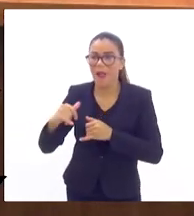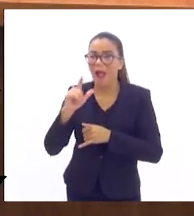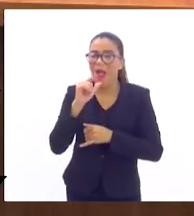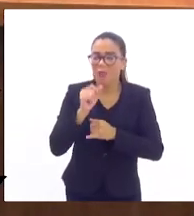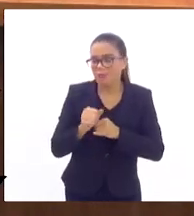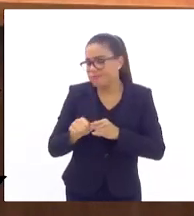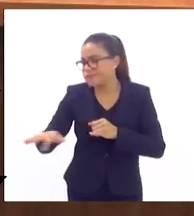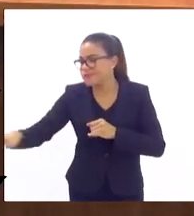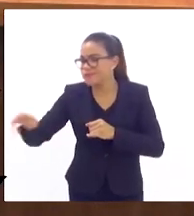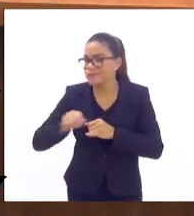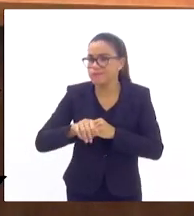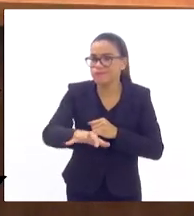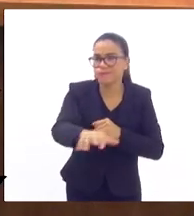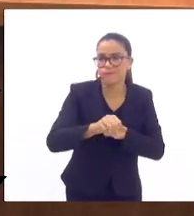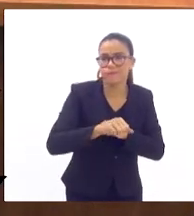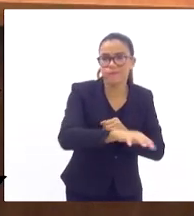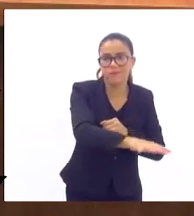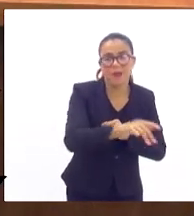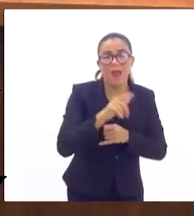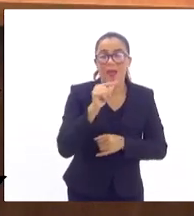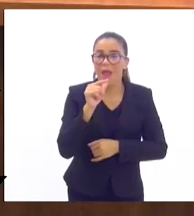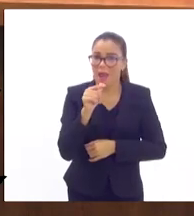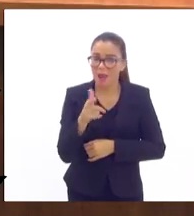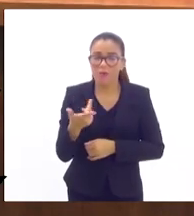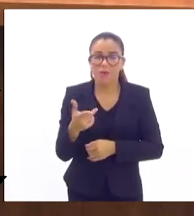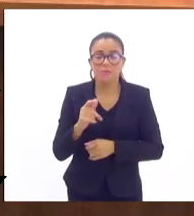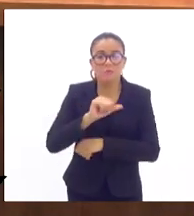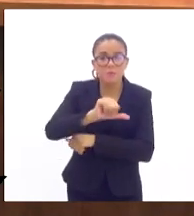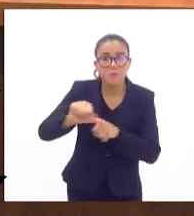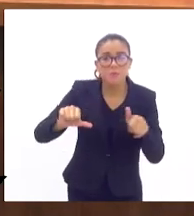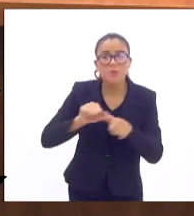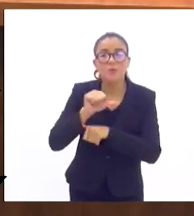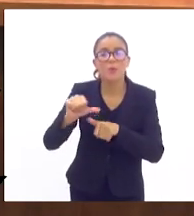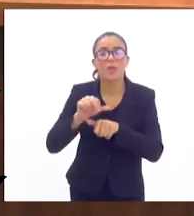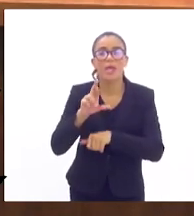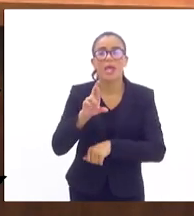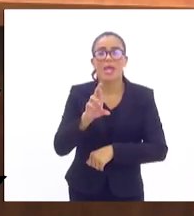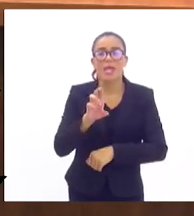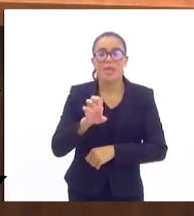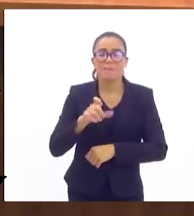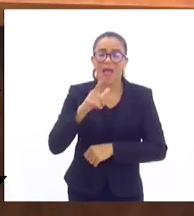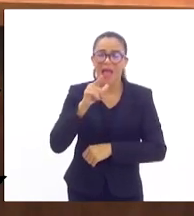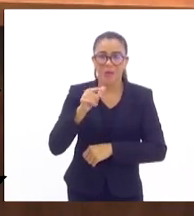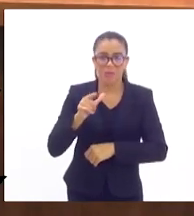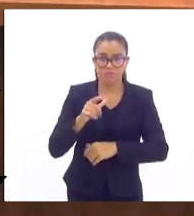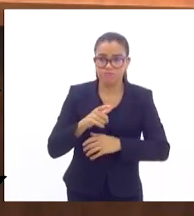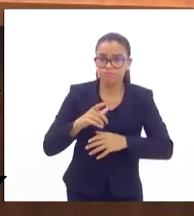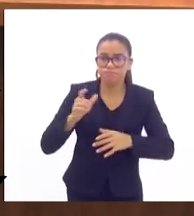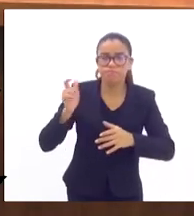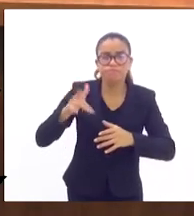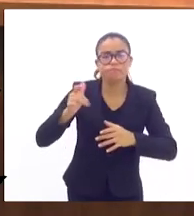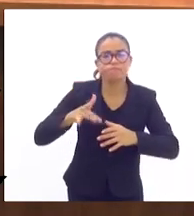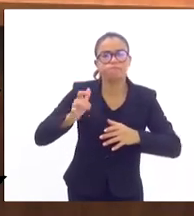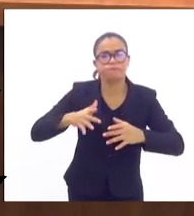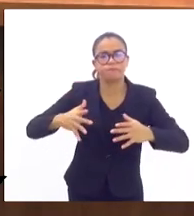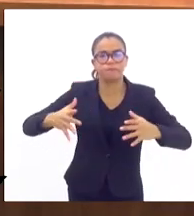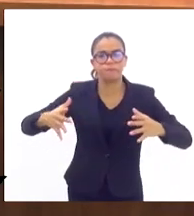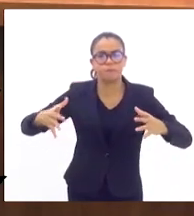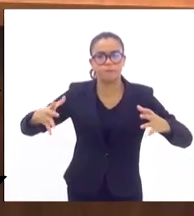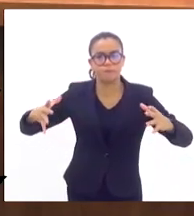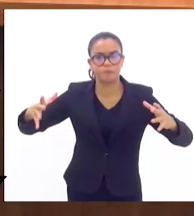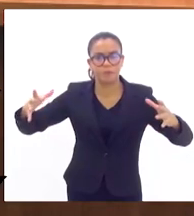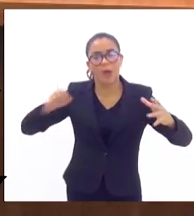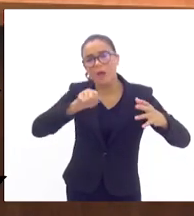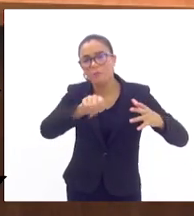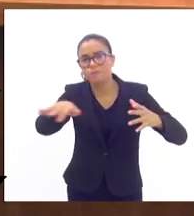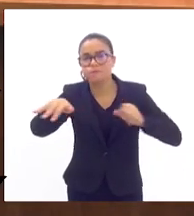Parque Arqueológico, onde foi feito como represa para distribuir água para o Rio de Janeiro. E hoje nós fornecemos água para a